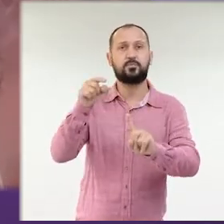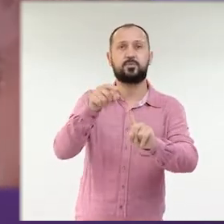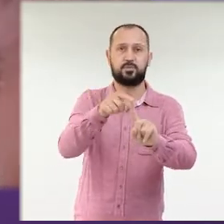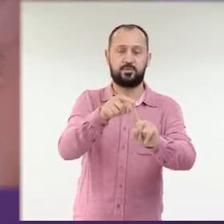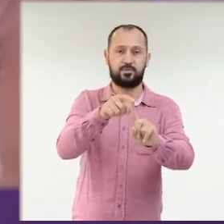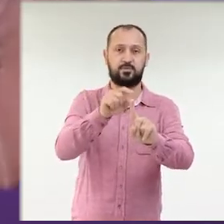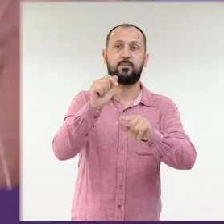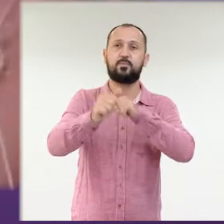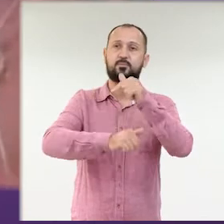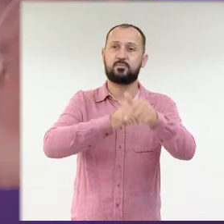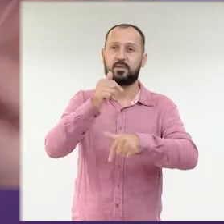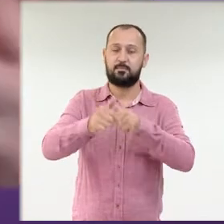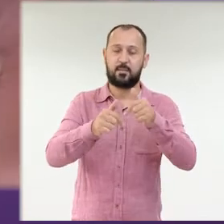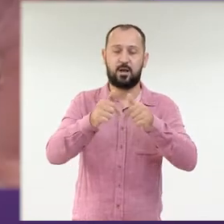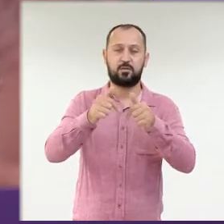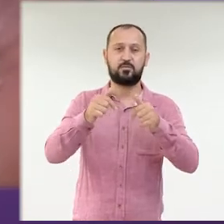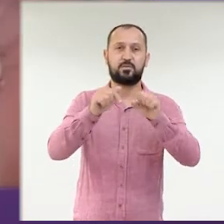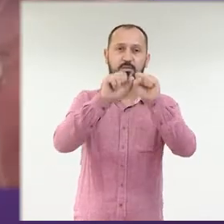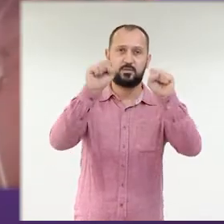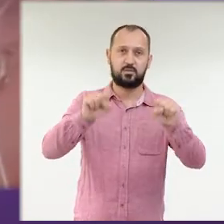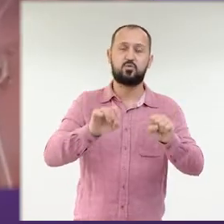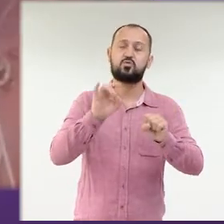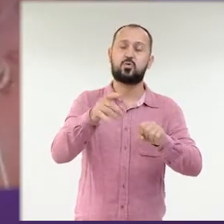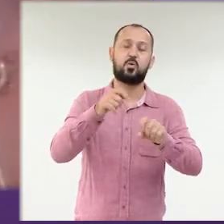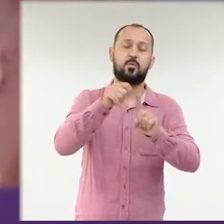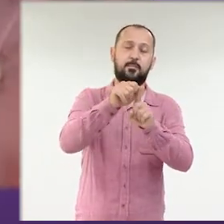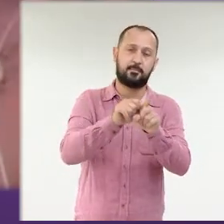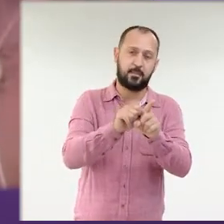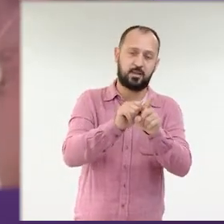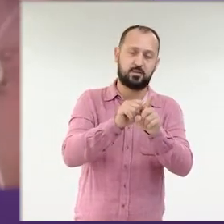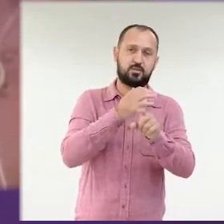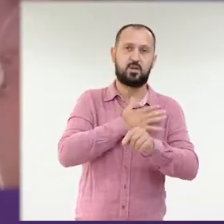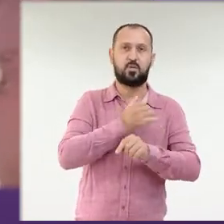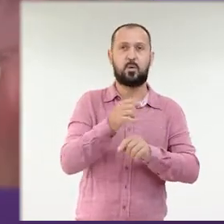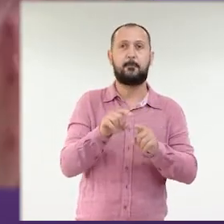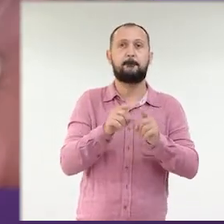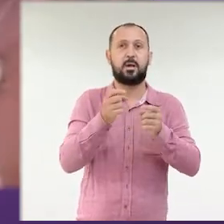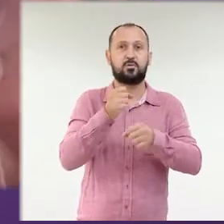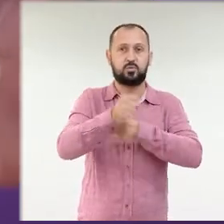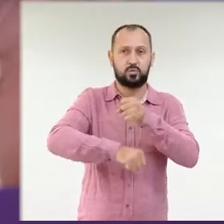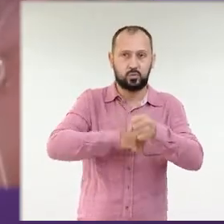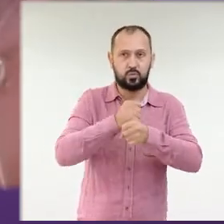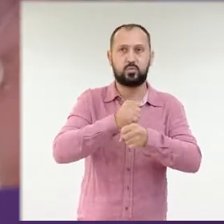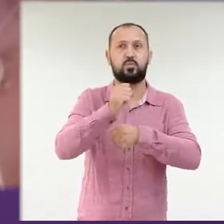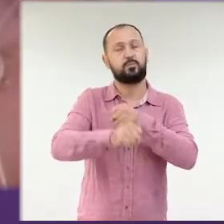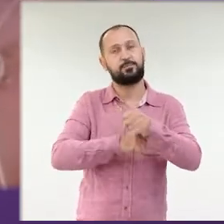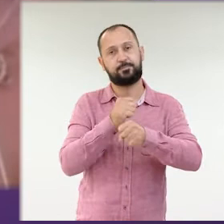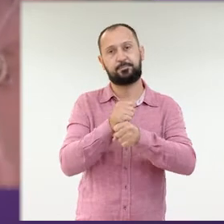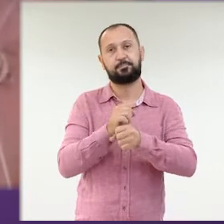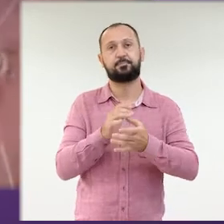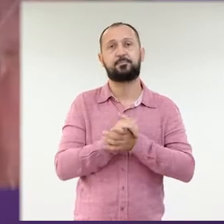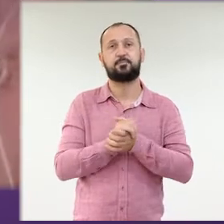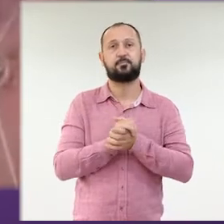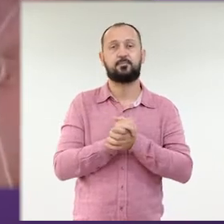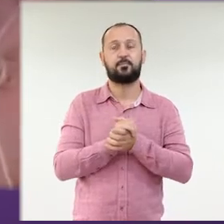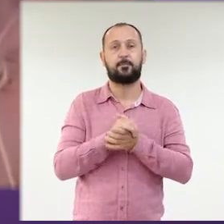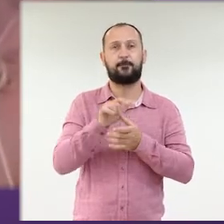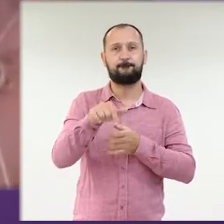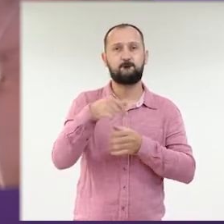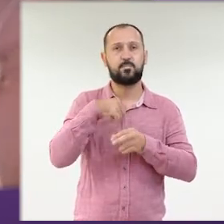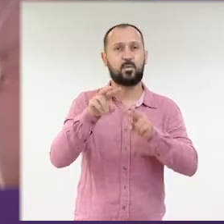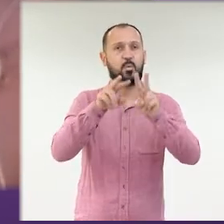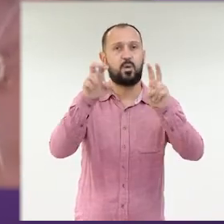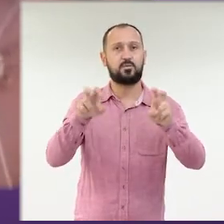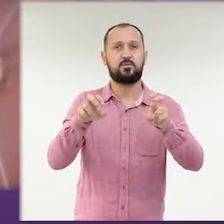estabelecer objetivos para um trabalho sistemático, não só no mês de agosto, como mês emblemático, mas o ano inteiro. Então, esse é o